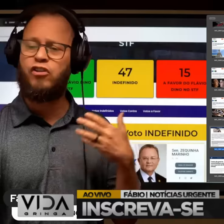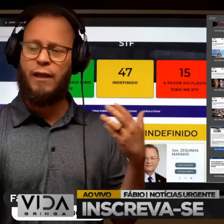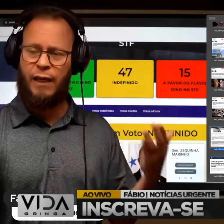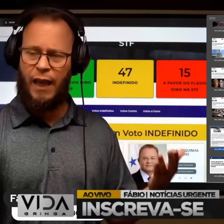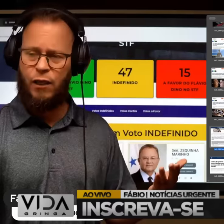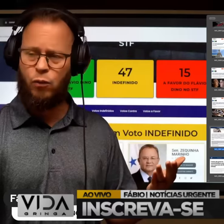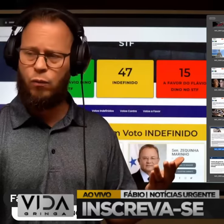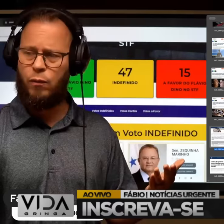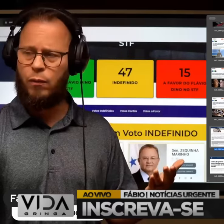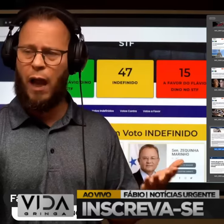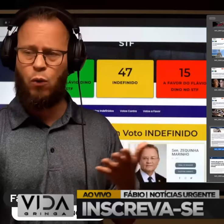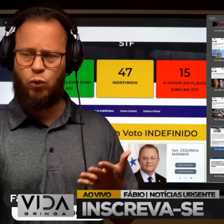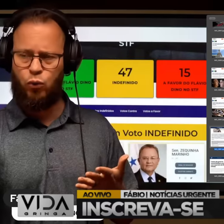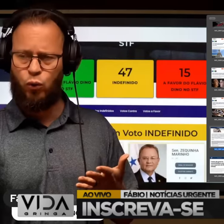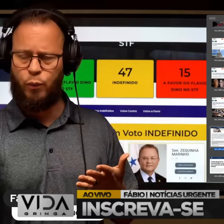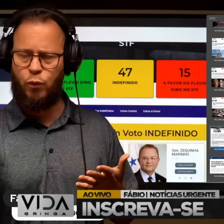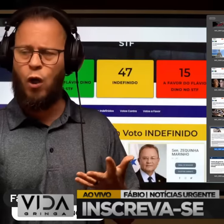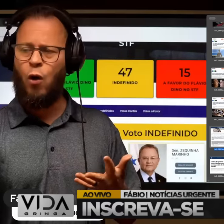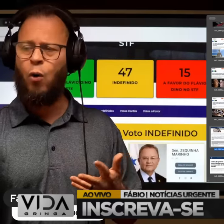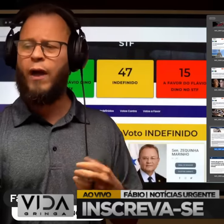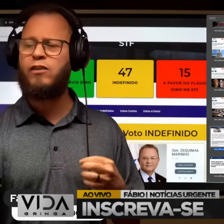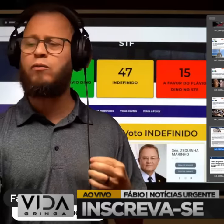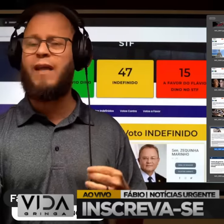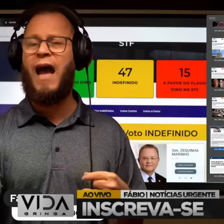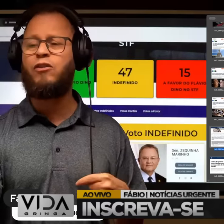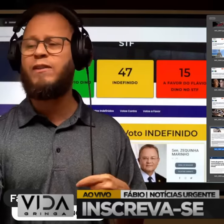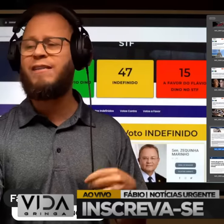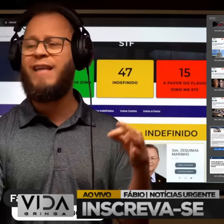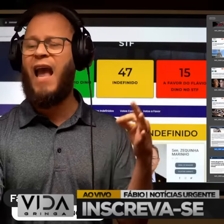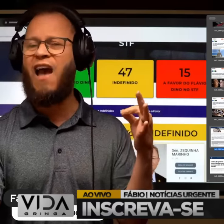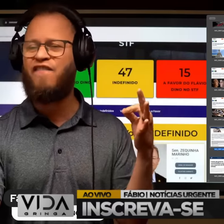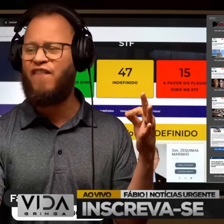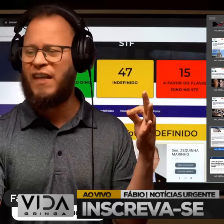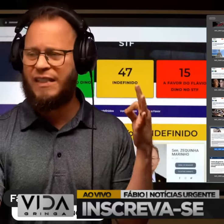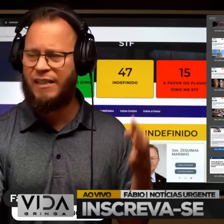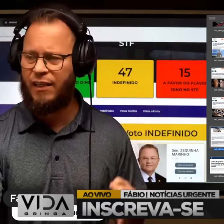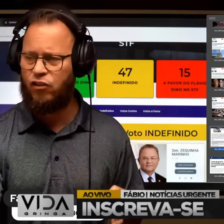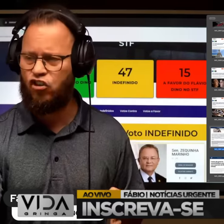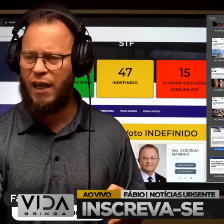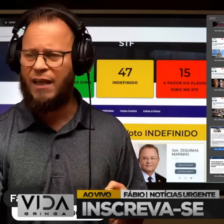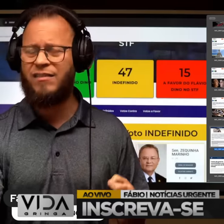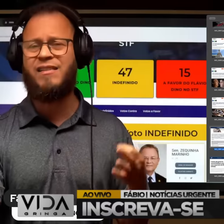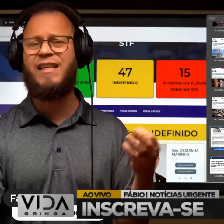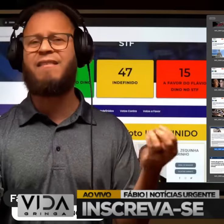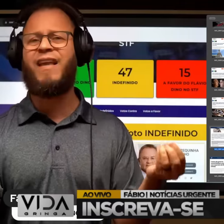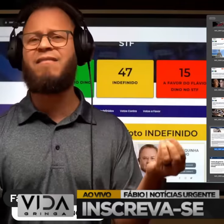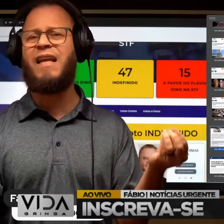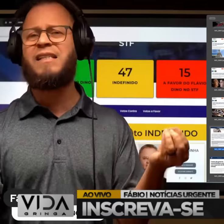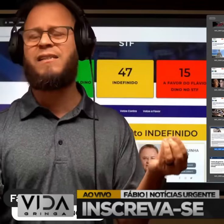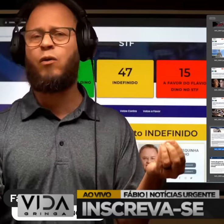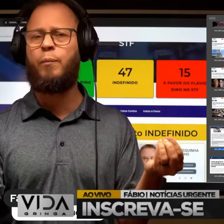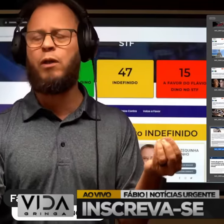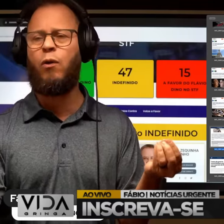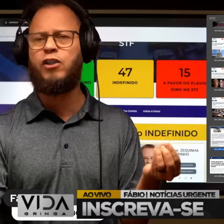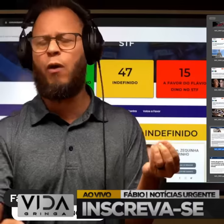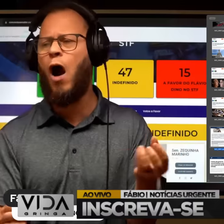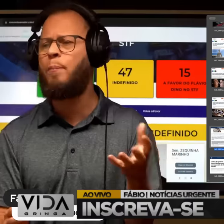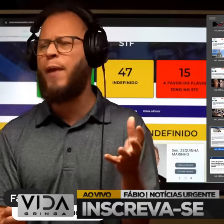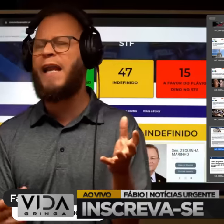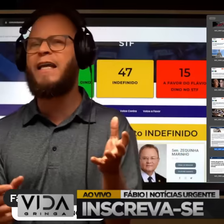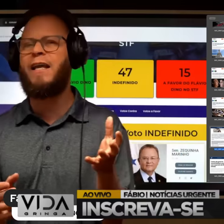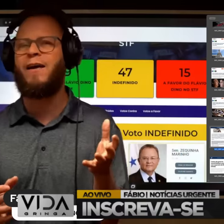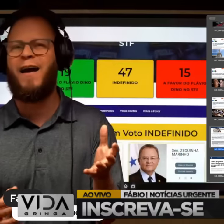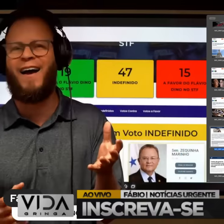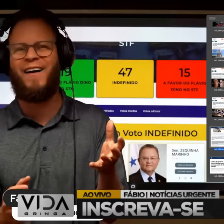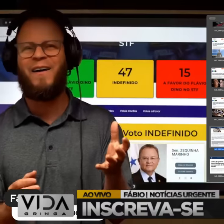de janeiro a outubro, o resultado é de déficit de 75 bilhões. Oh,